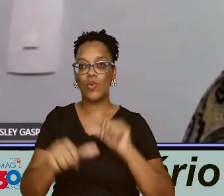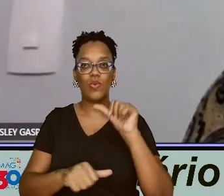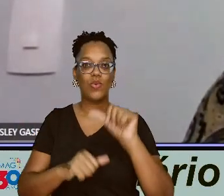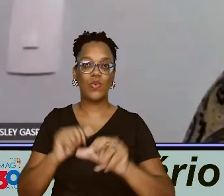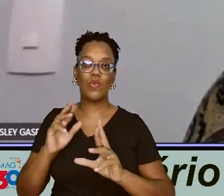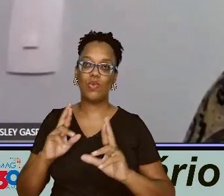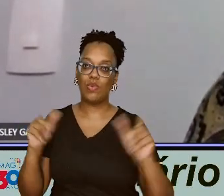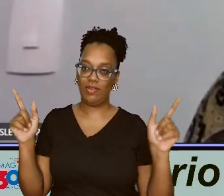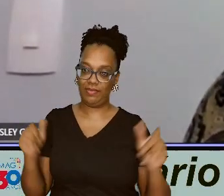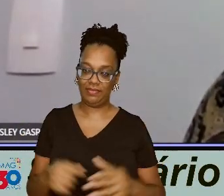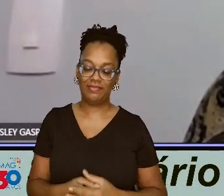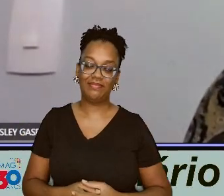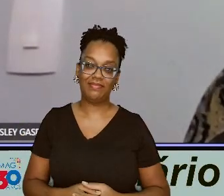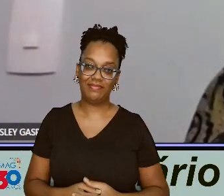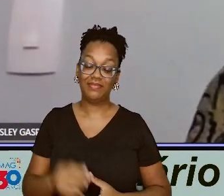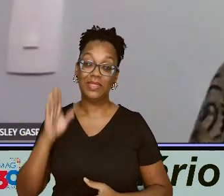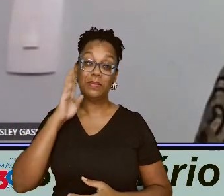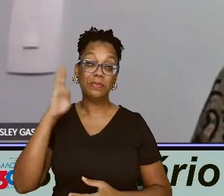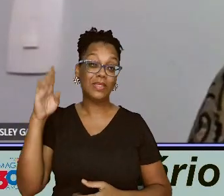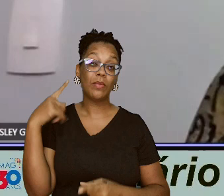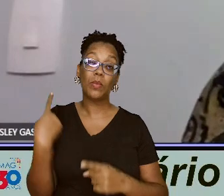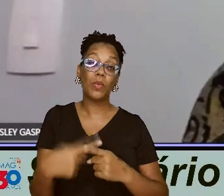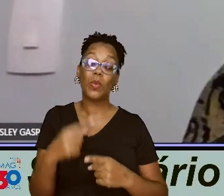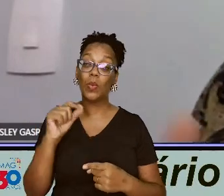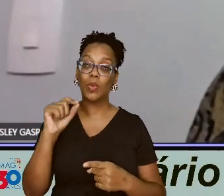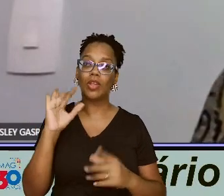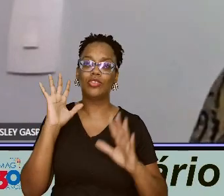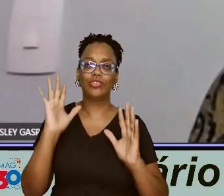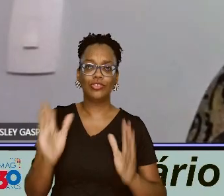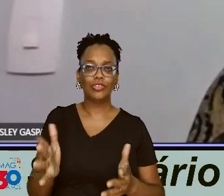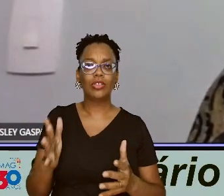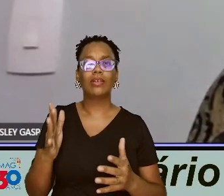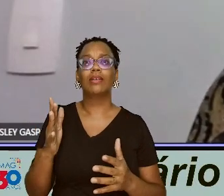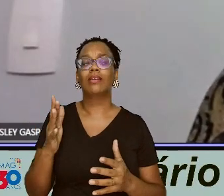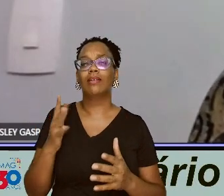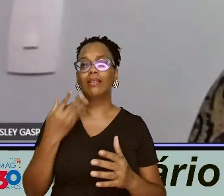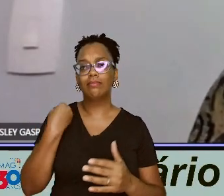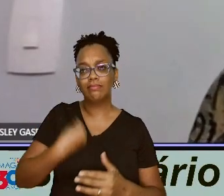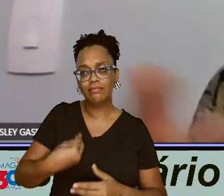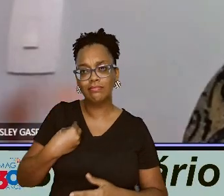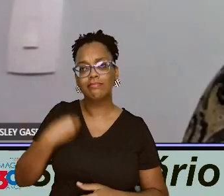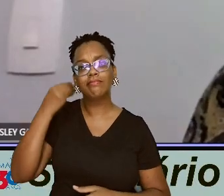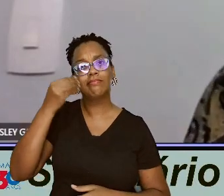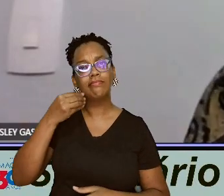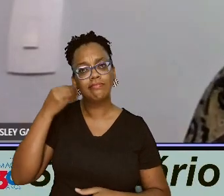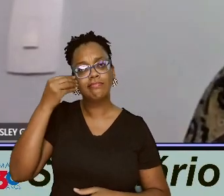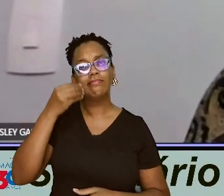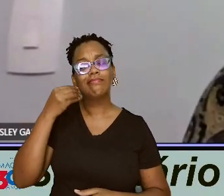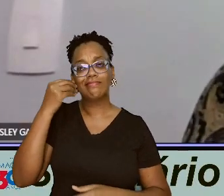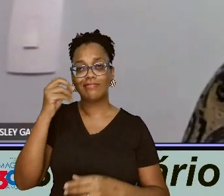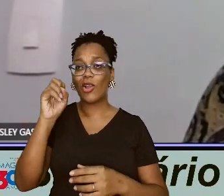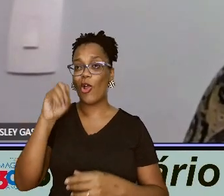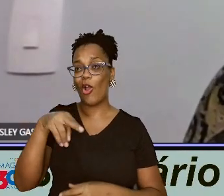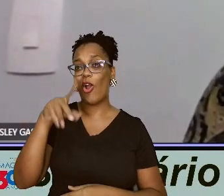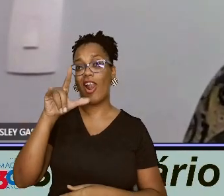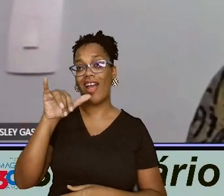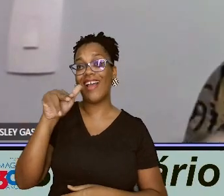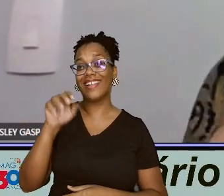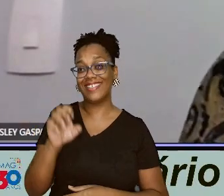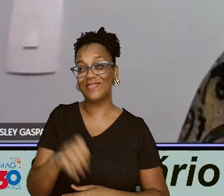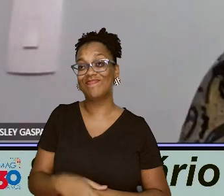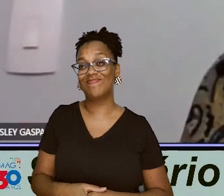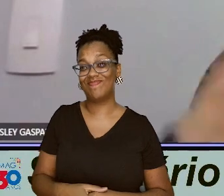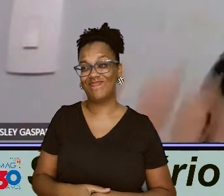né? Principalmente depois de toda essa, né, essa vivência que nós estamos tendo online, né? o que